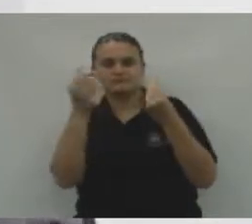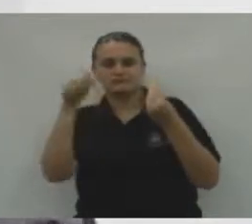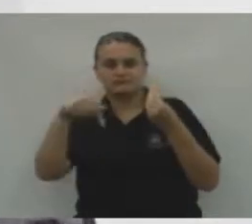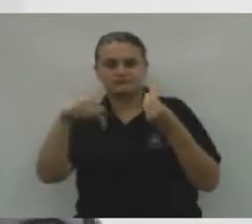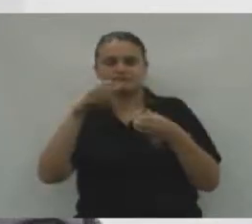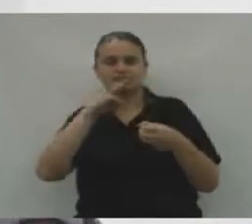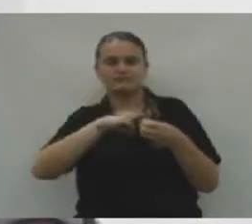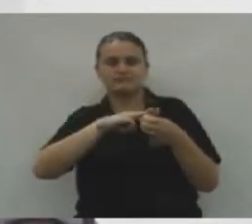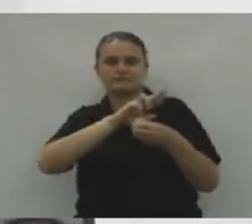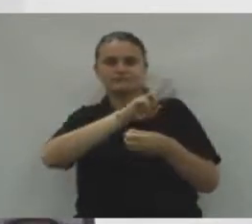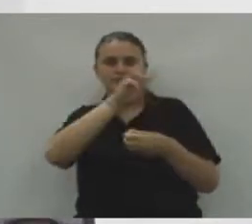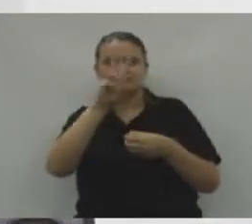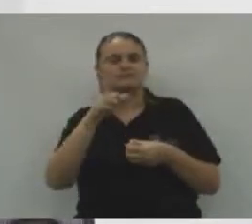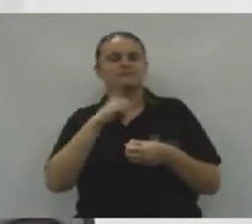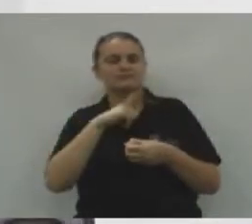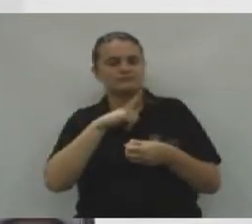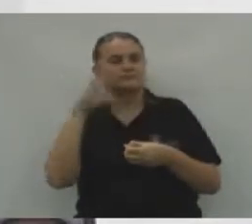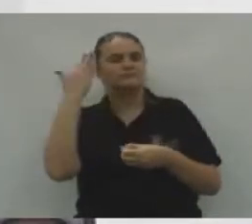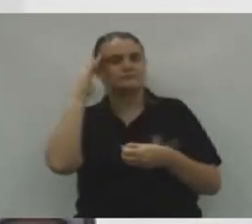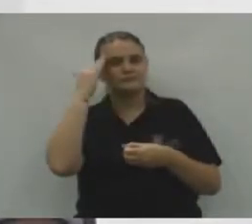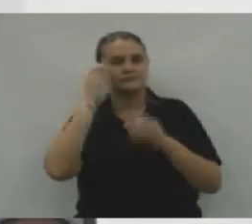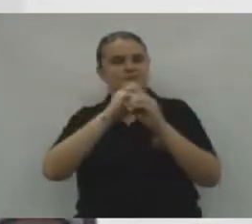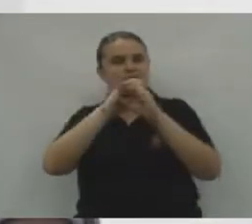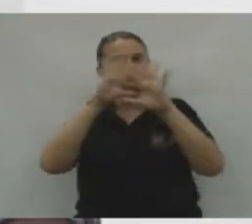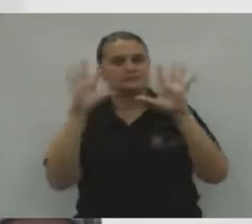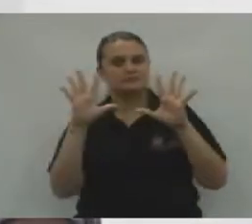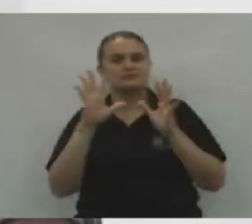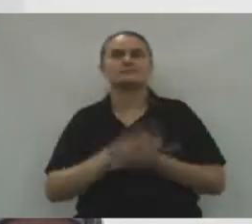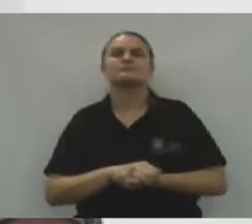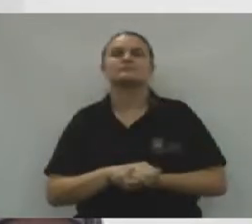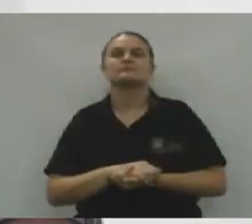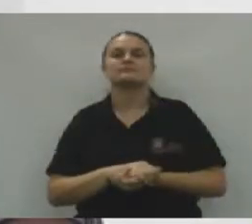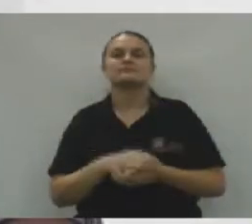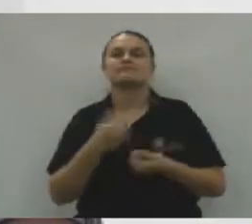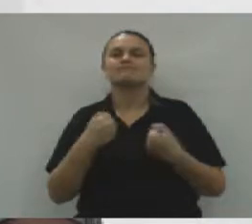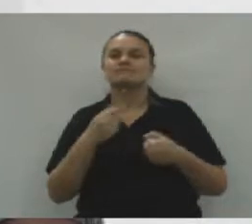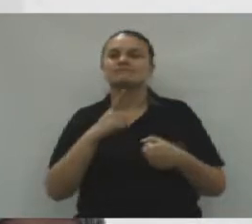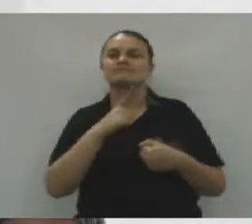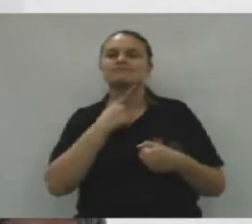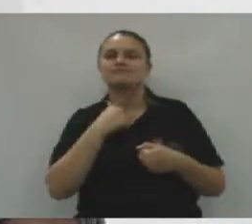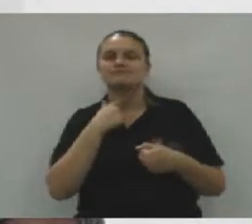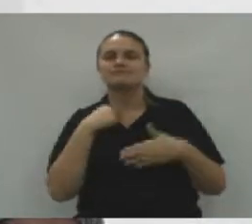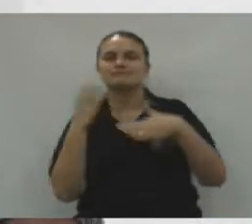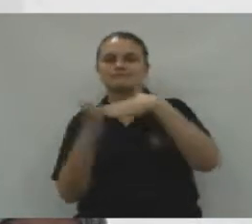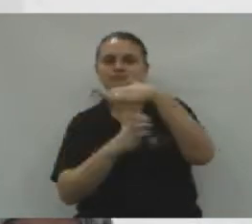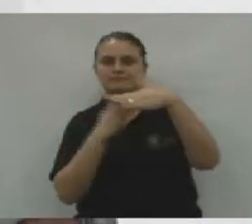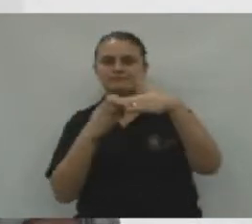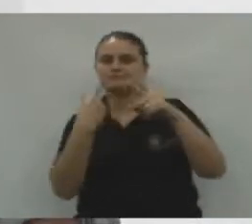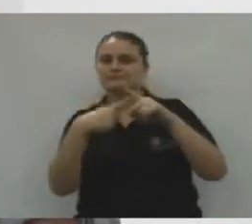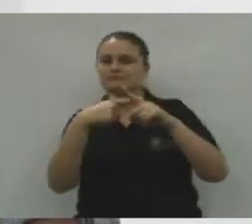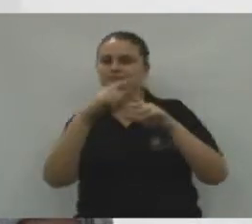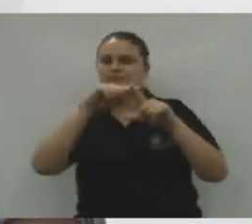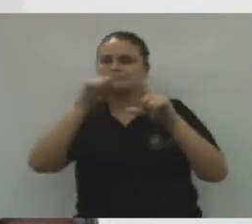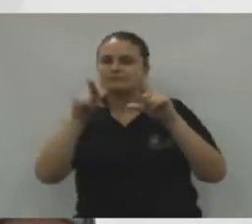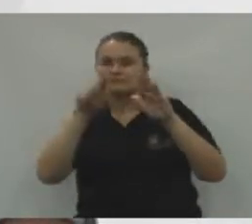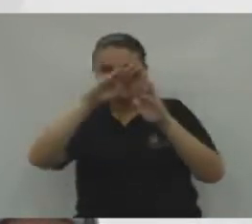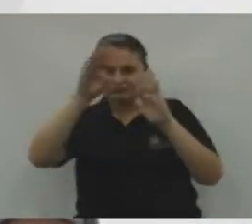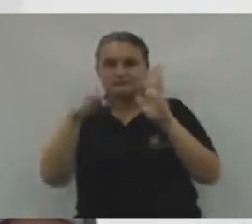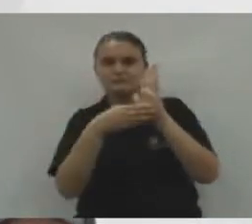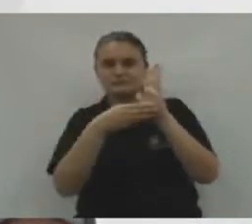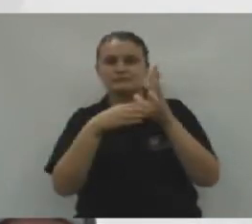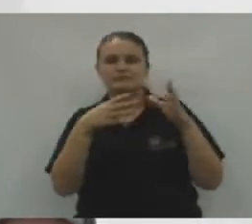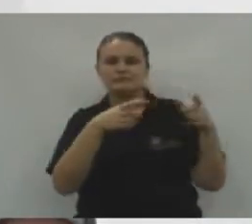aqui teve na questão do projeto. Vontade dos empresários, onde todos ganham, eu falei anteriormente a